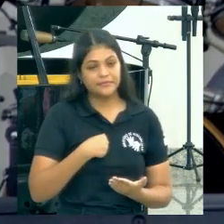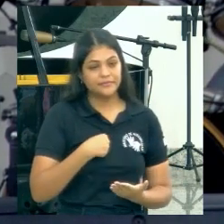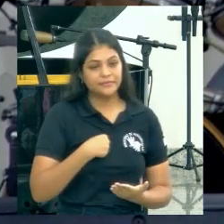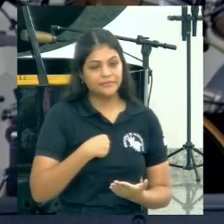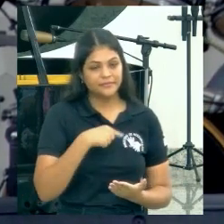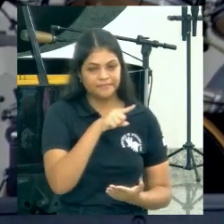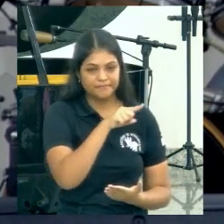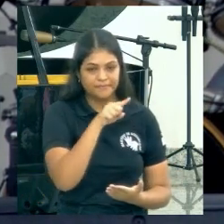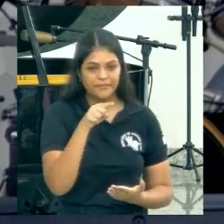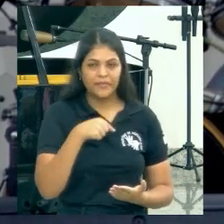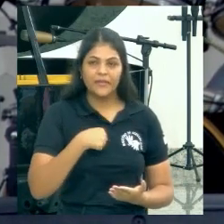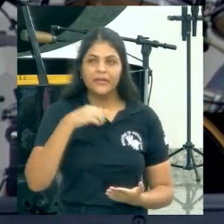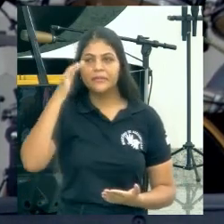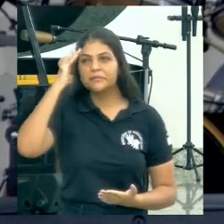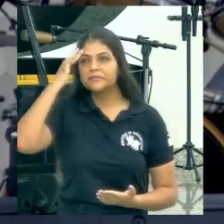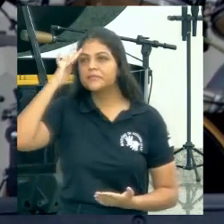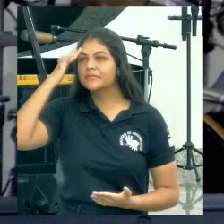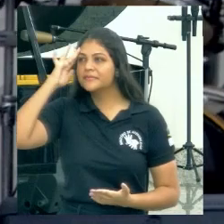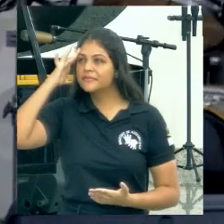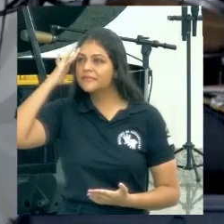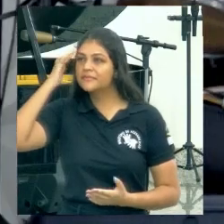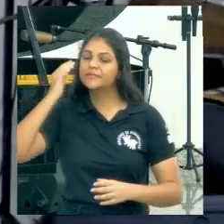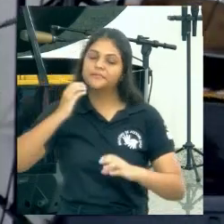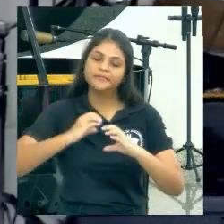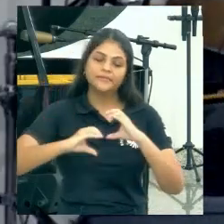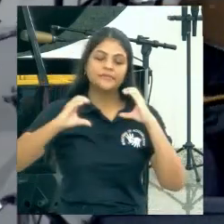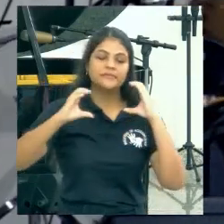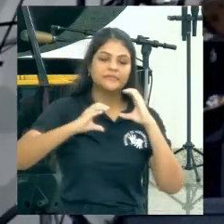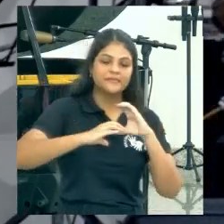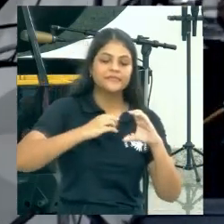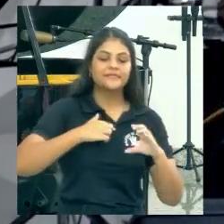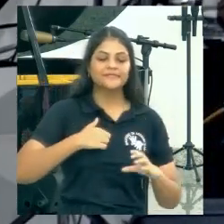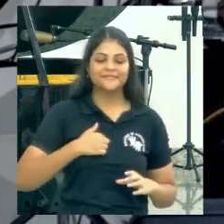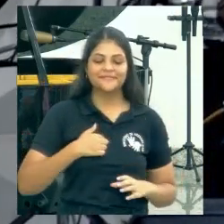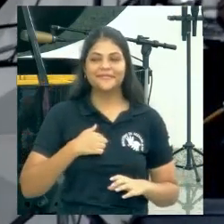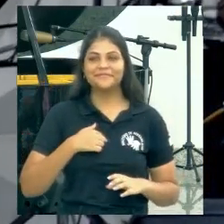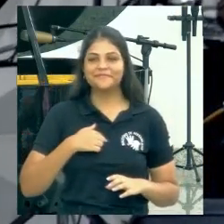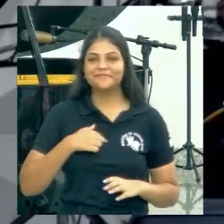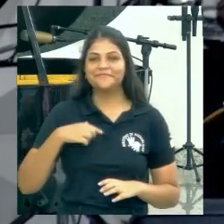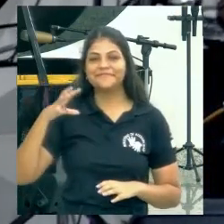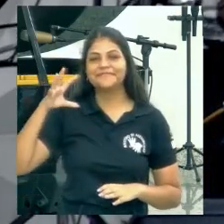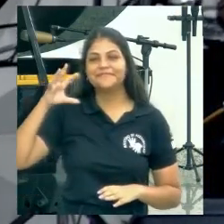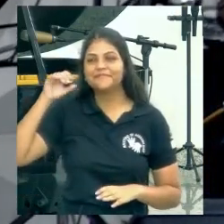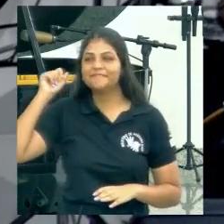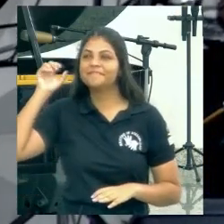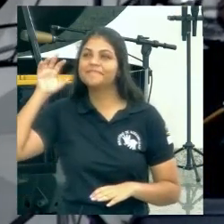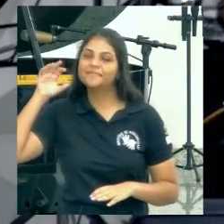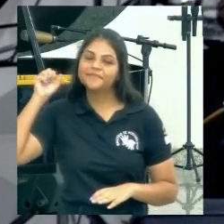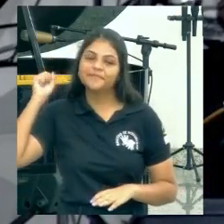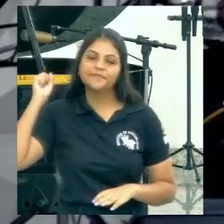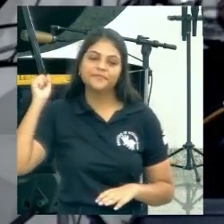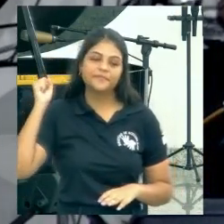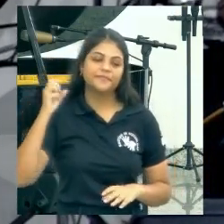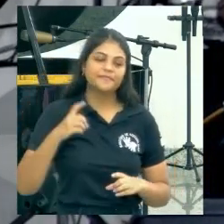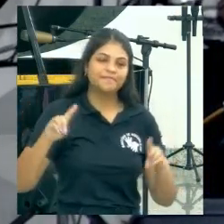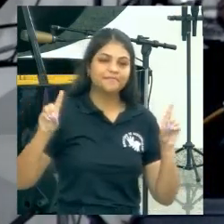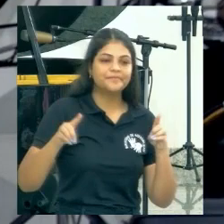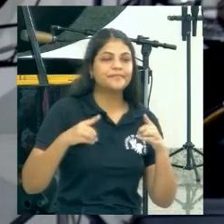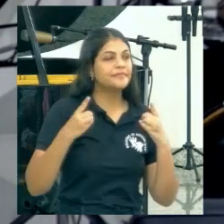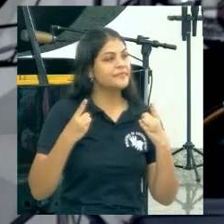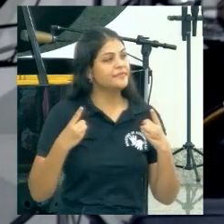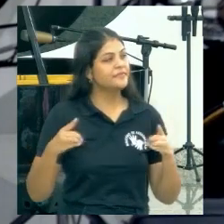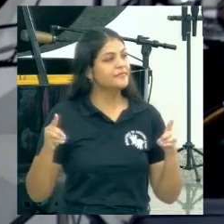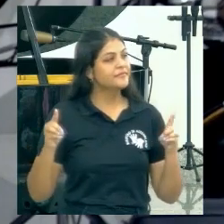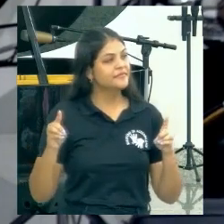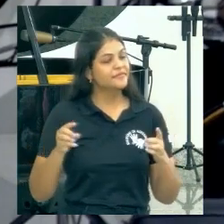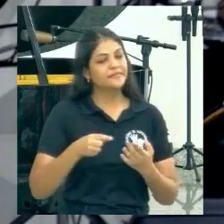dias eu fiquei pensando numa canção que eu ouvi e escutei inúmeras vezes. E tem um momento que o Thales Roberto,